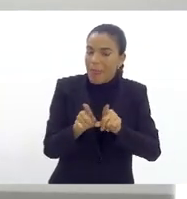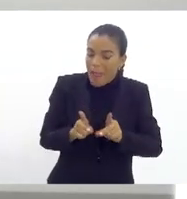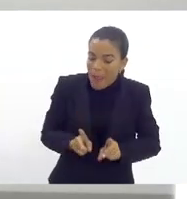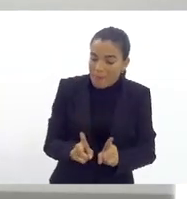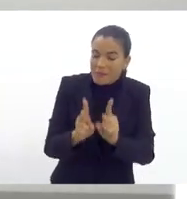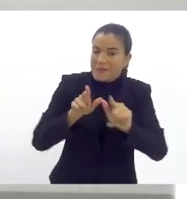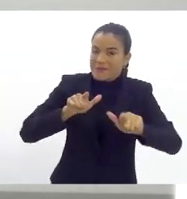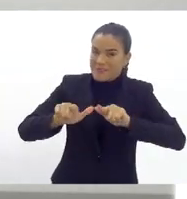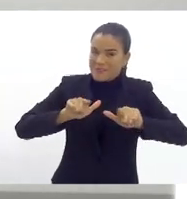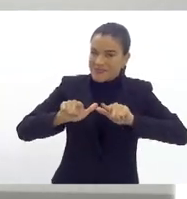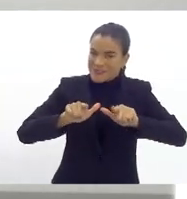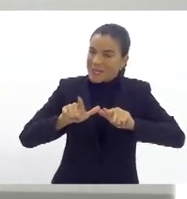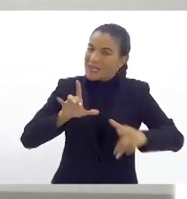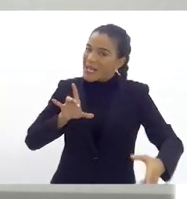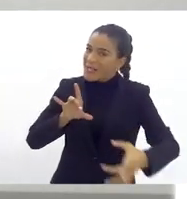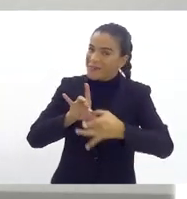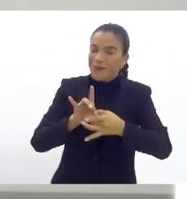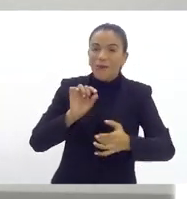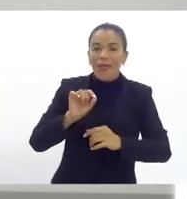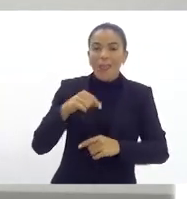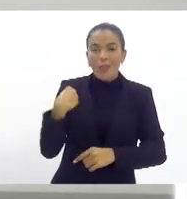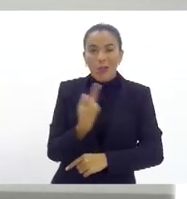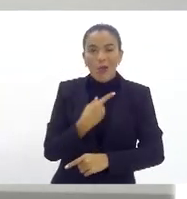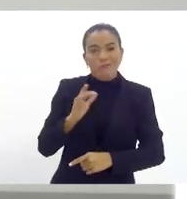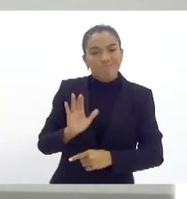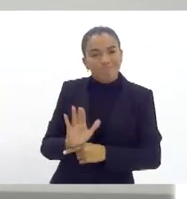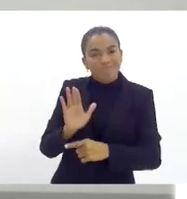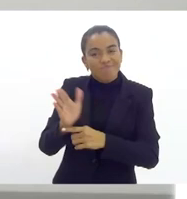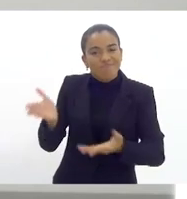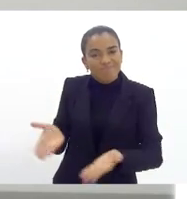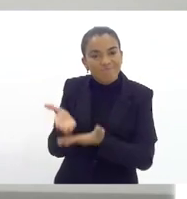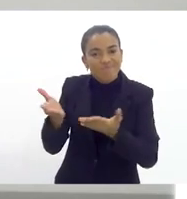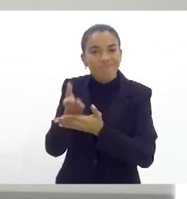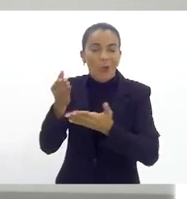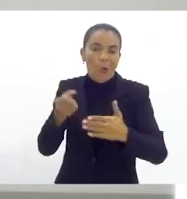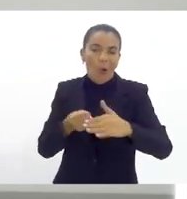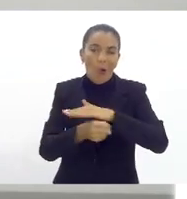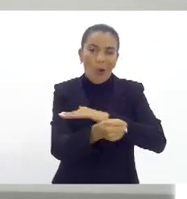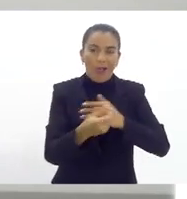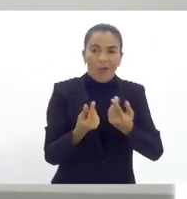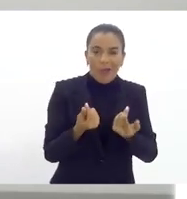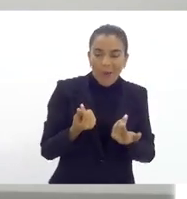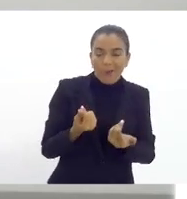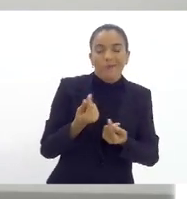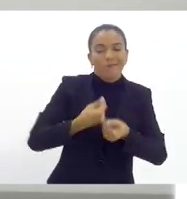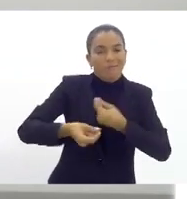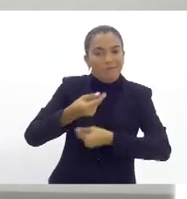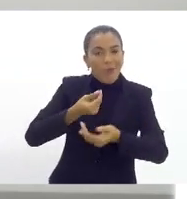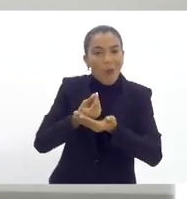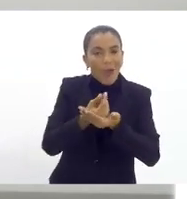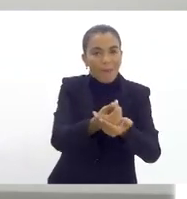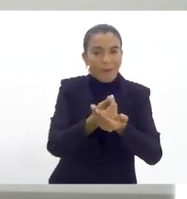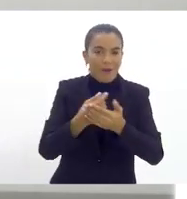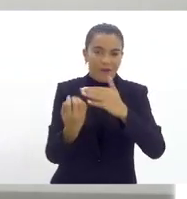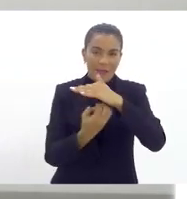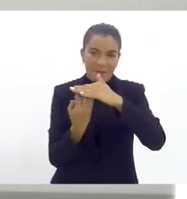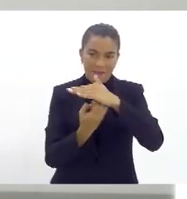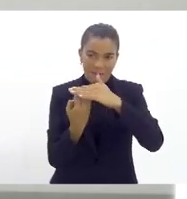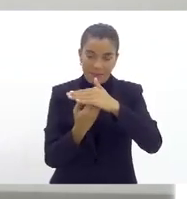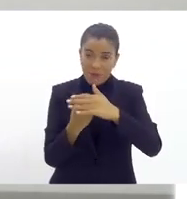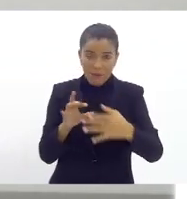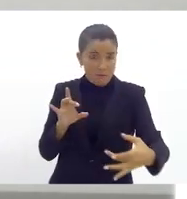do trabalho tem a ver com a gente também colaborar com a manutenção do capital da empresa né é com um conjunto A gente tem que estar